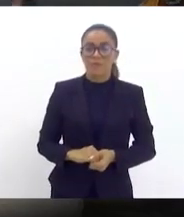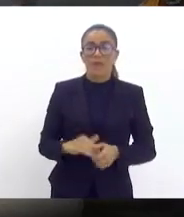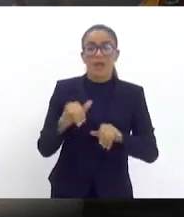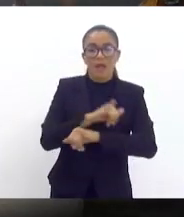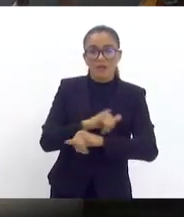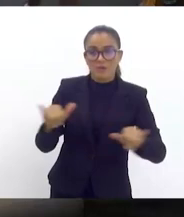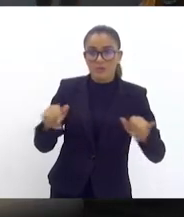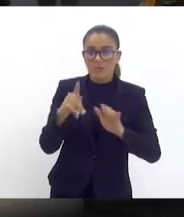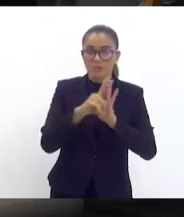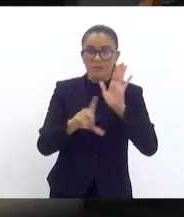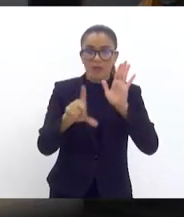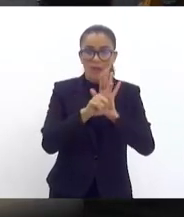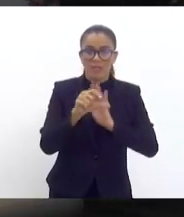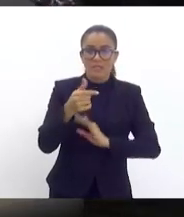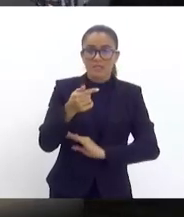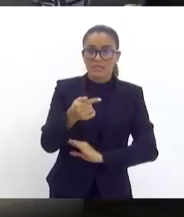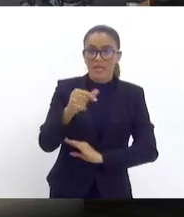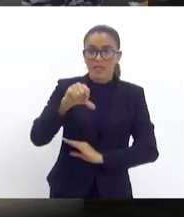Anuncio o projeto de lei número